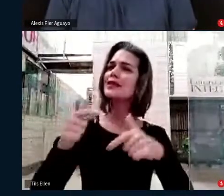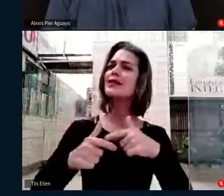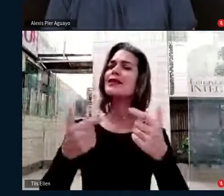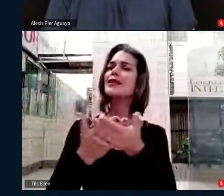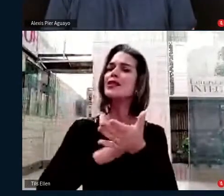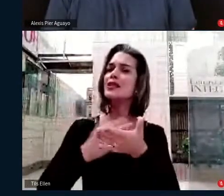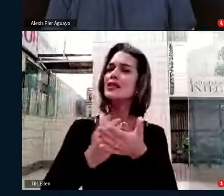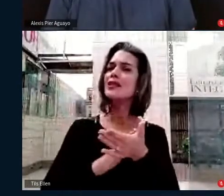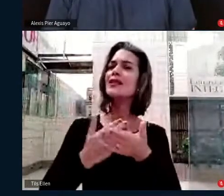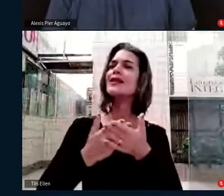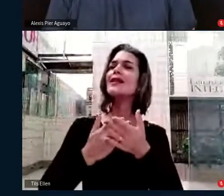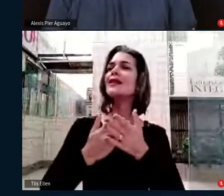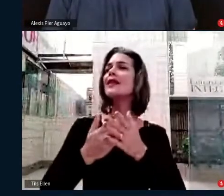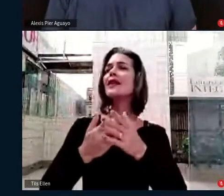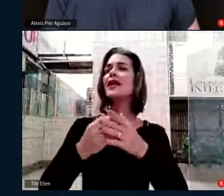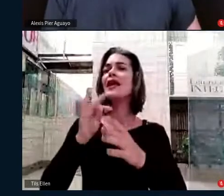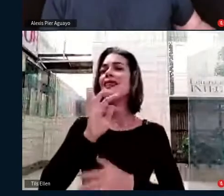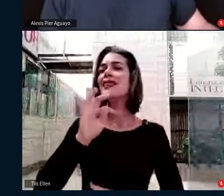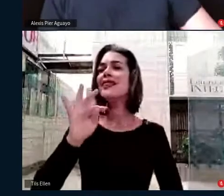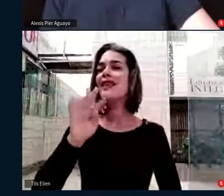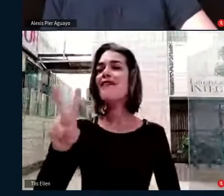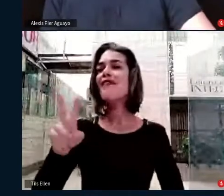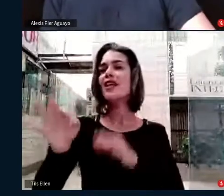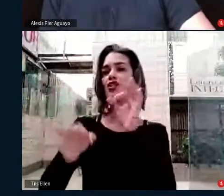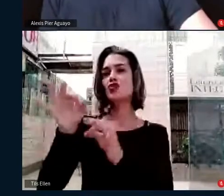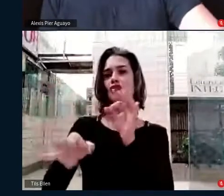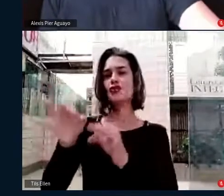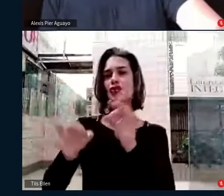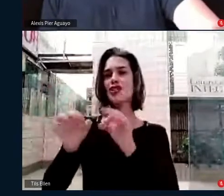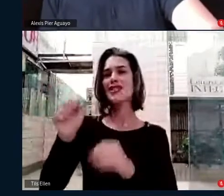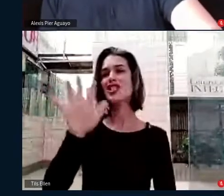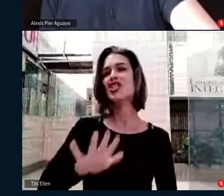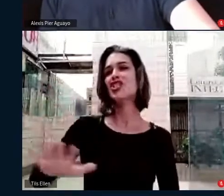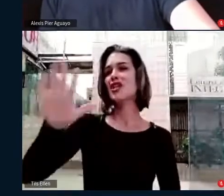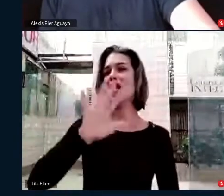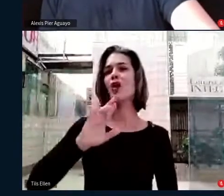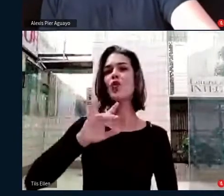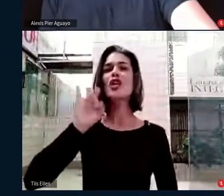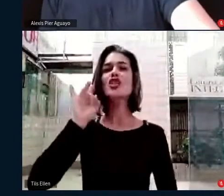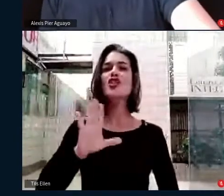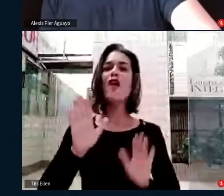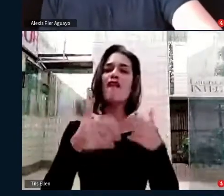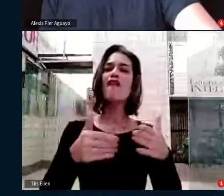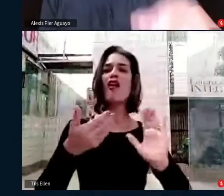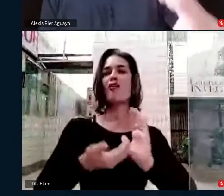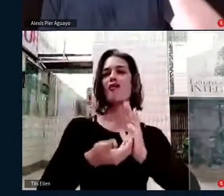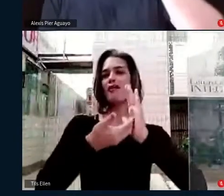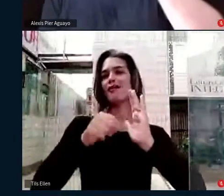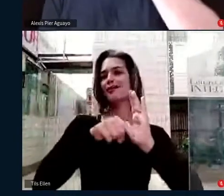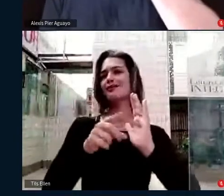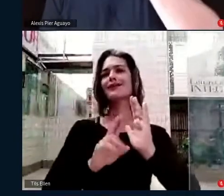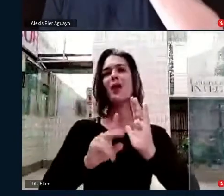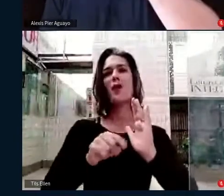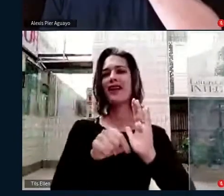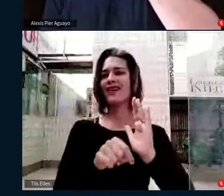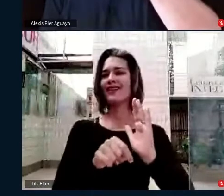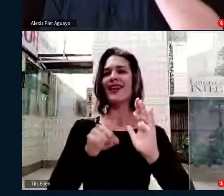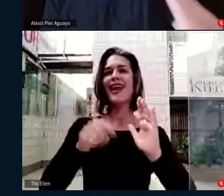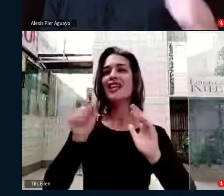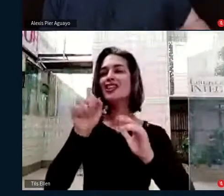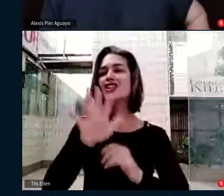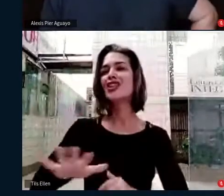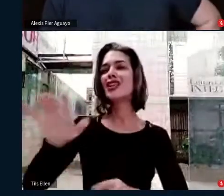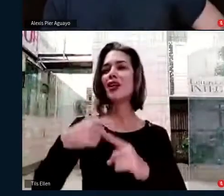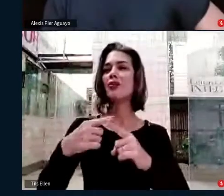intérpretes que atuam em TVs legislativas, e não só para intérpretes que atuam na TV Câmara. Porque o trabalho